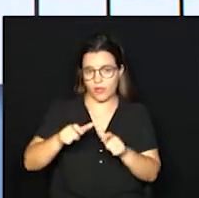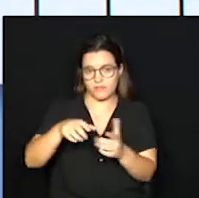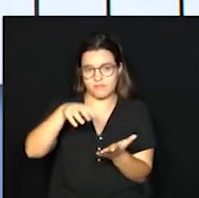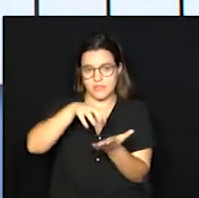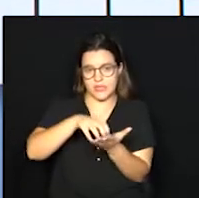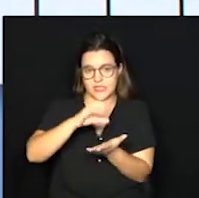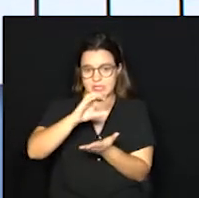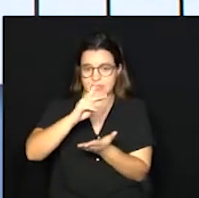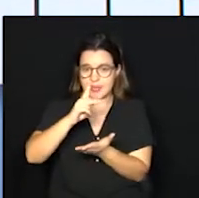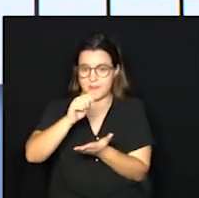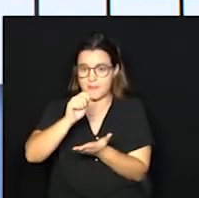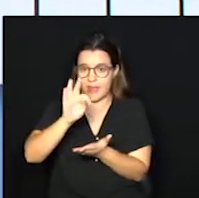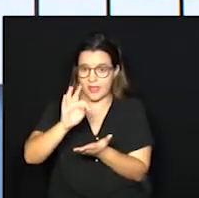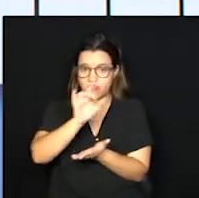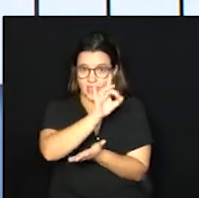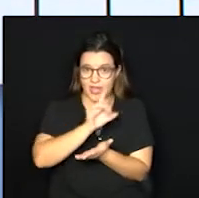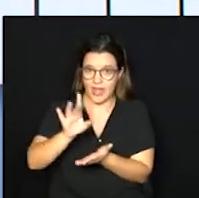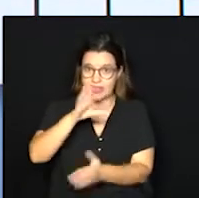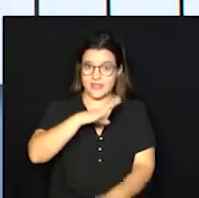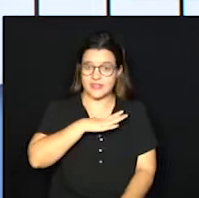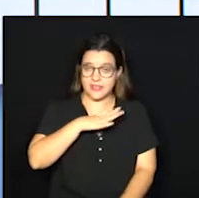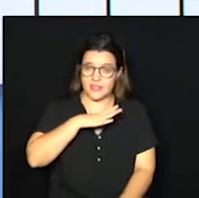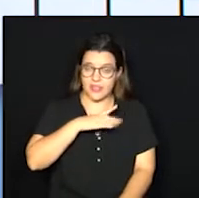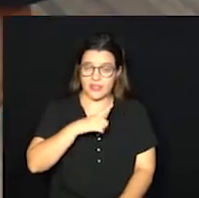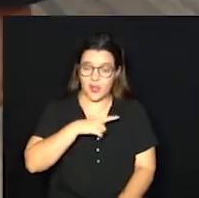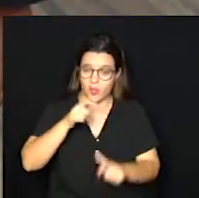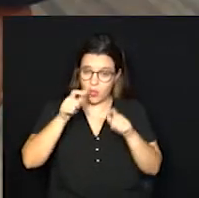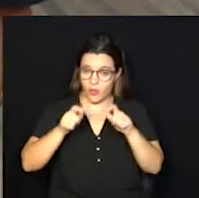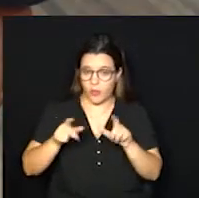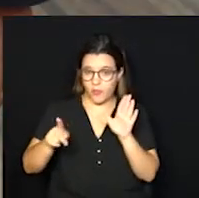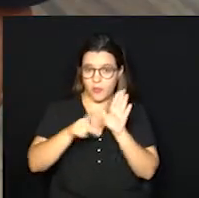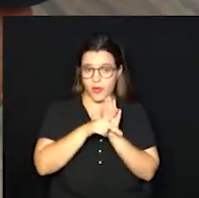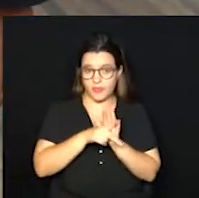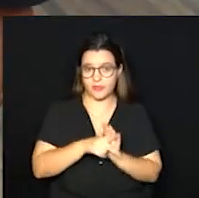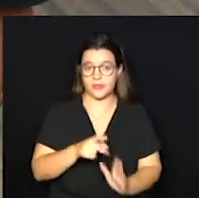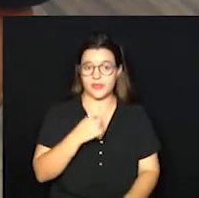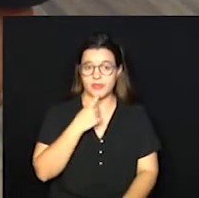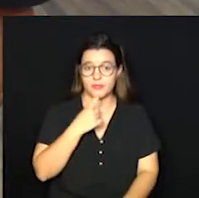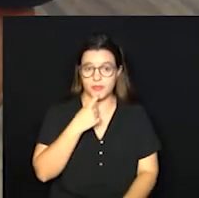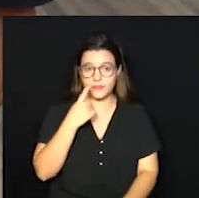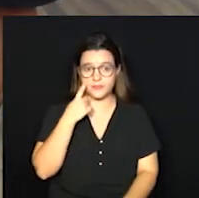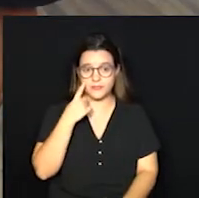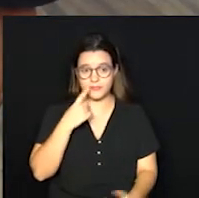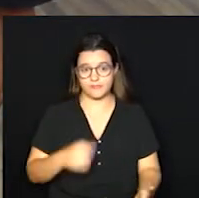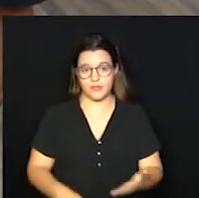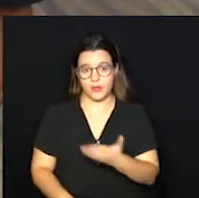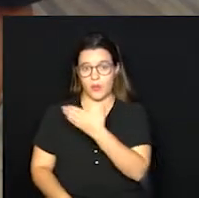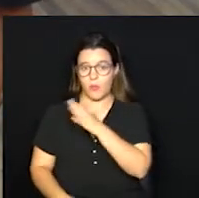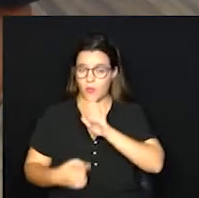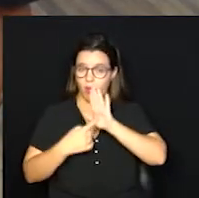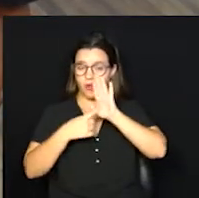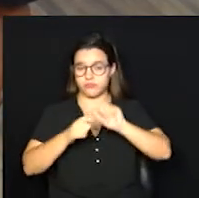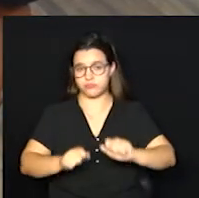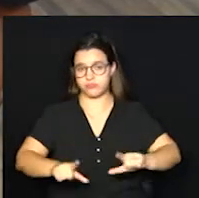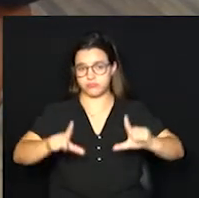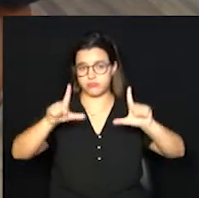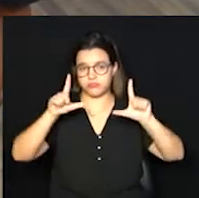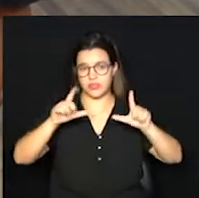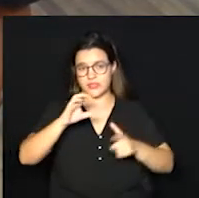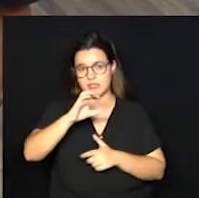cidade tem o seu centro público de apoio ao trabalhador e o CEPAT Campinas, Gabriel, olha, o Gabriel já deixou na tela aqui,